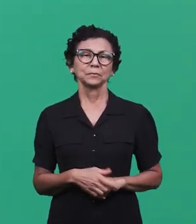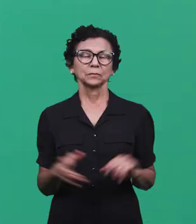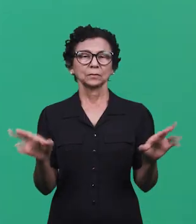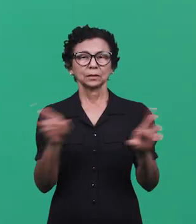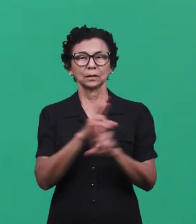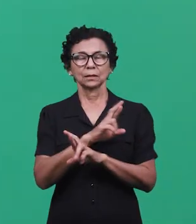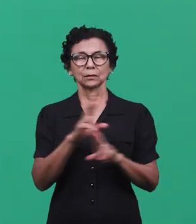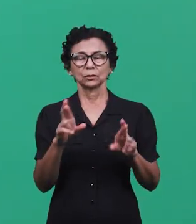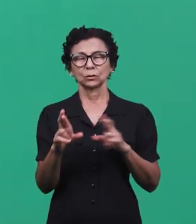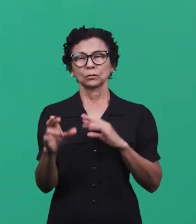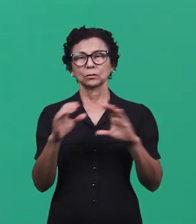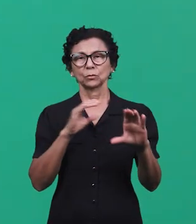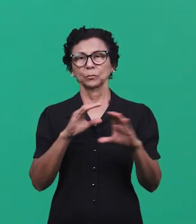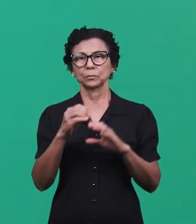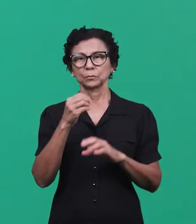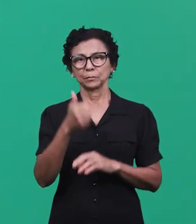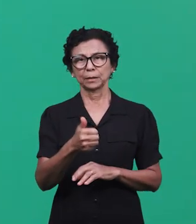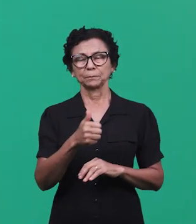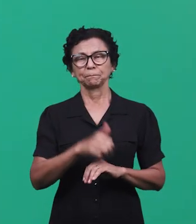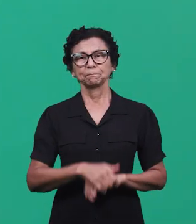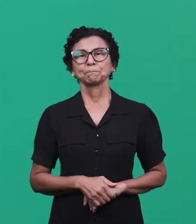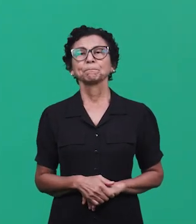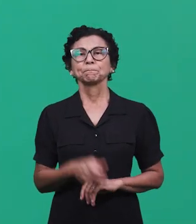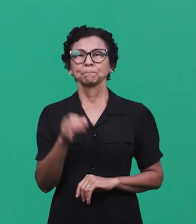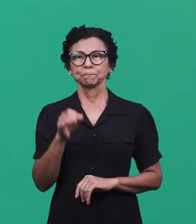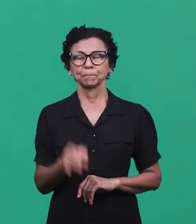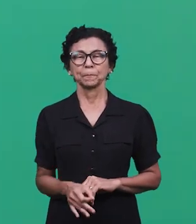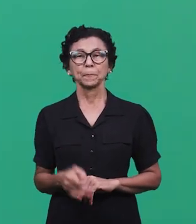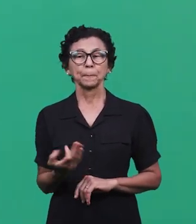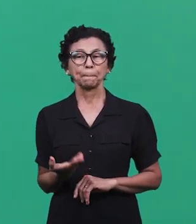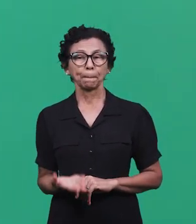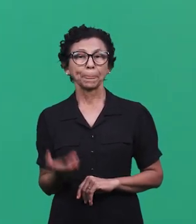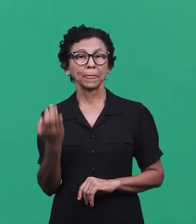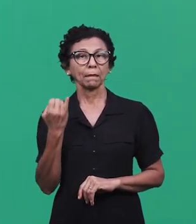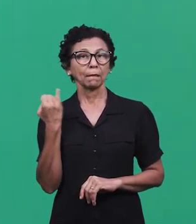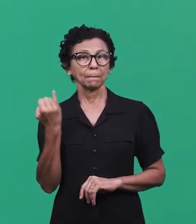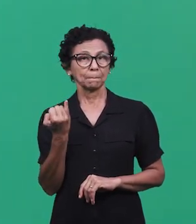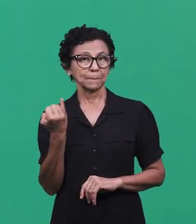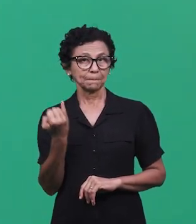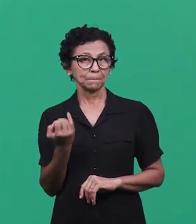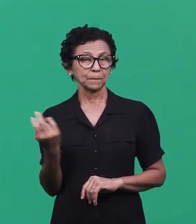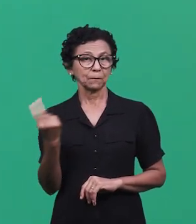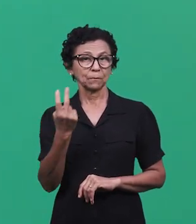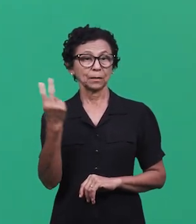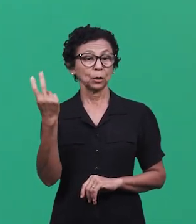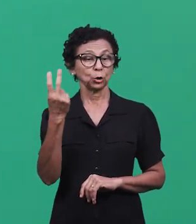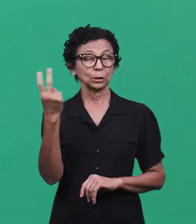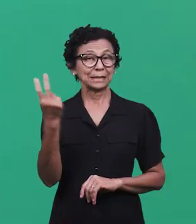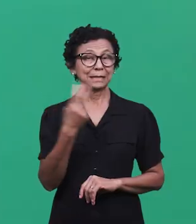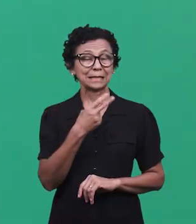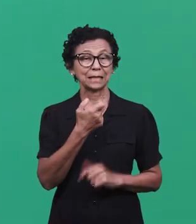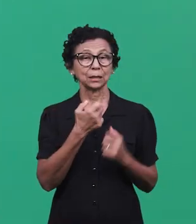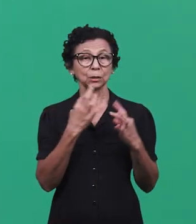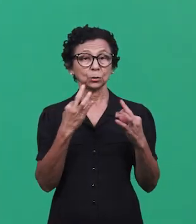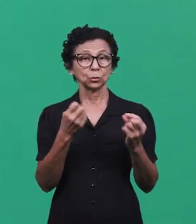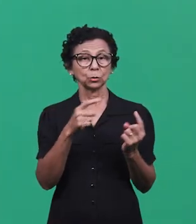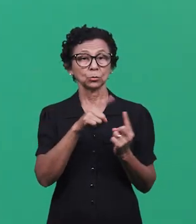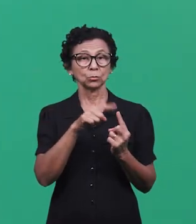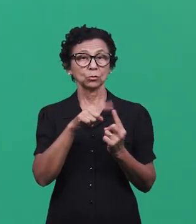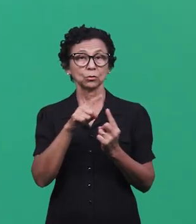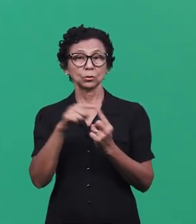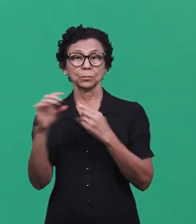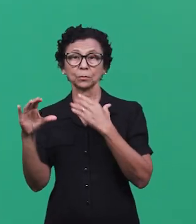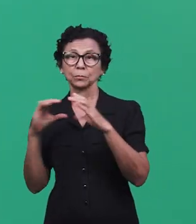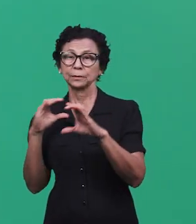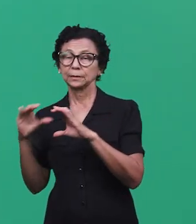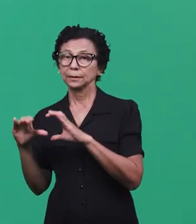só realmente regravar. Certo? Lembrando que é importante nós valorizarmos todos os tipos de comunicação,